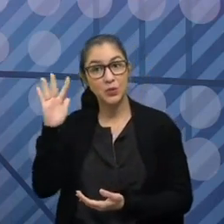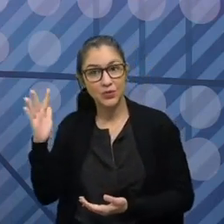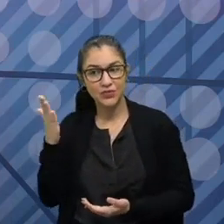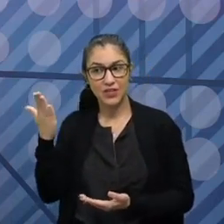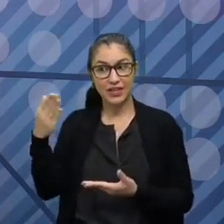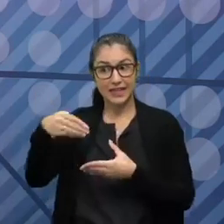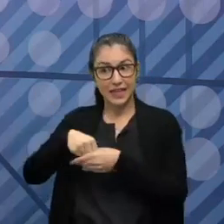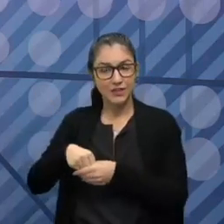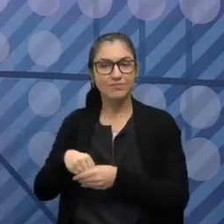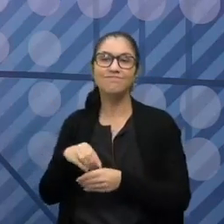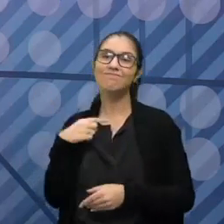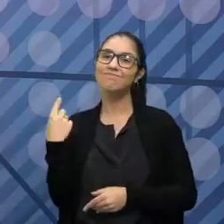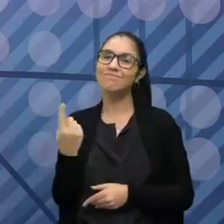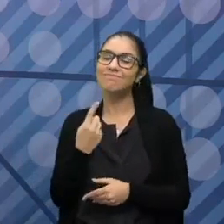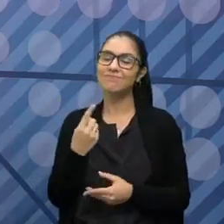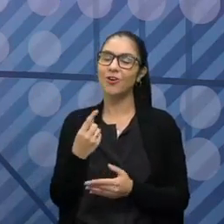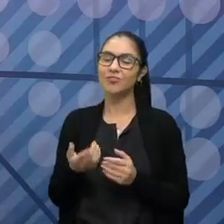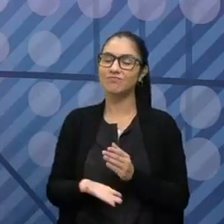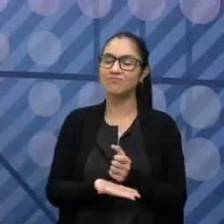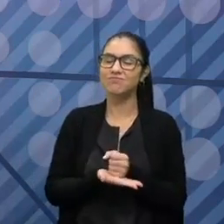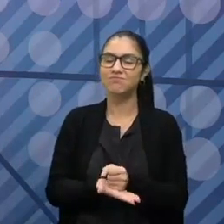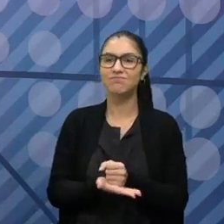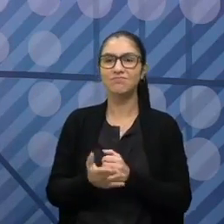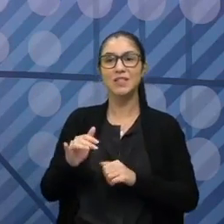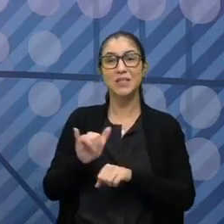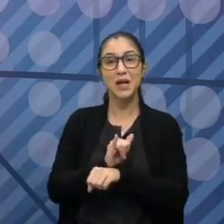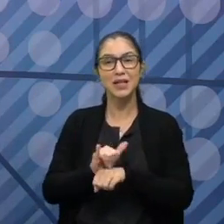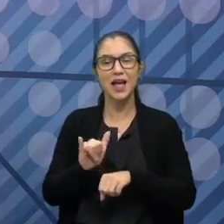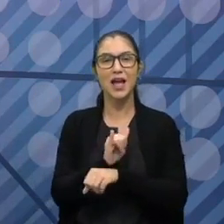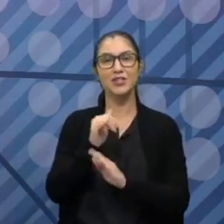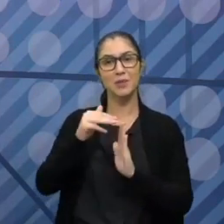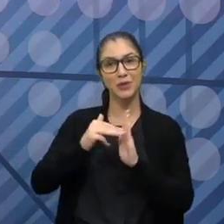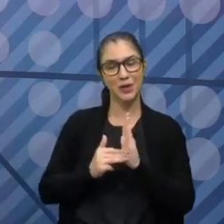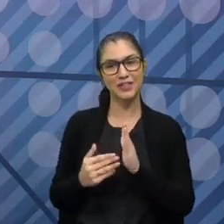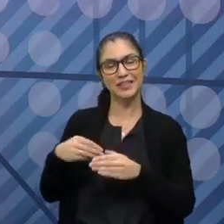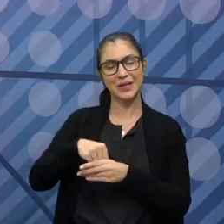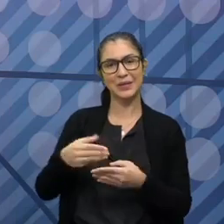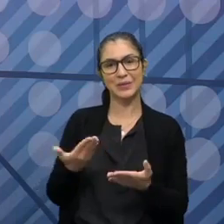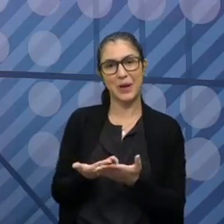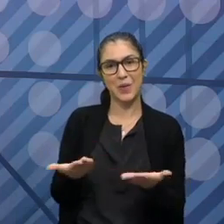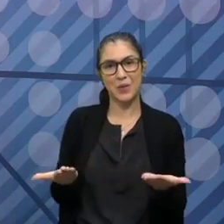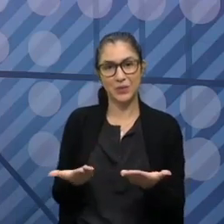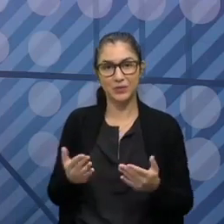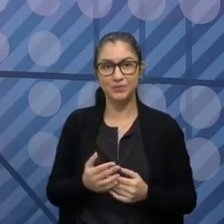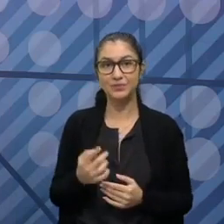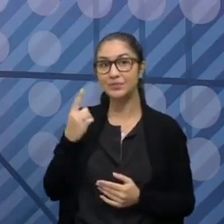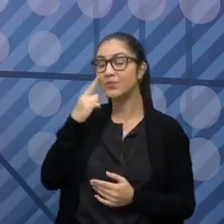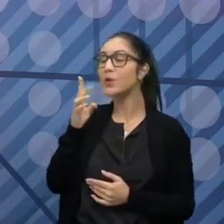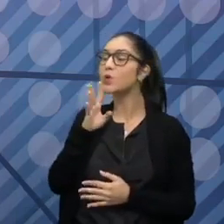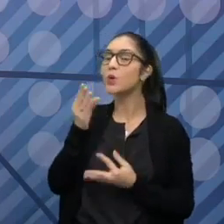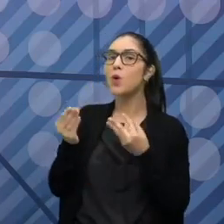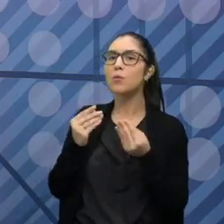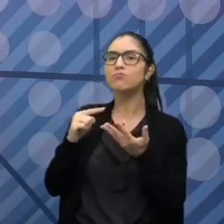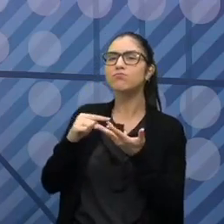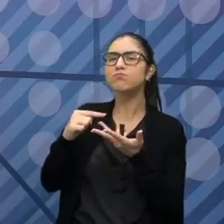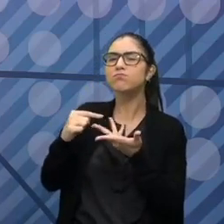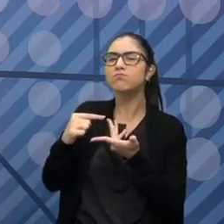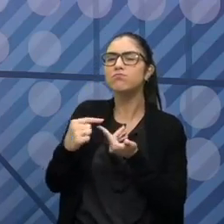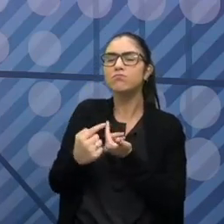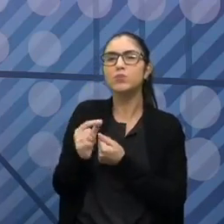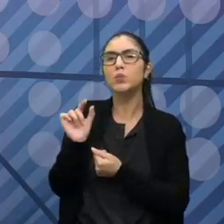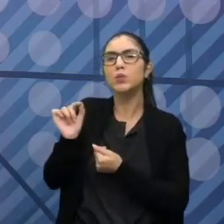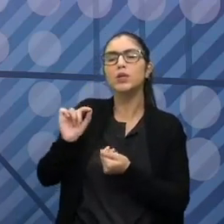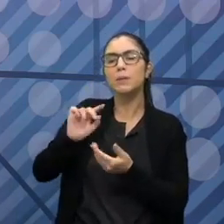dessa filosofia que nós vamos pautar as nossas estratégias metodológicas dentro da aula de hoje. Então vamos conhecer com detalhes o que é